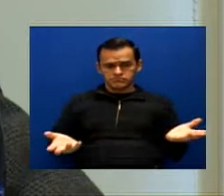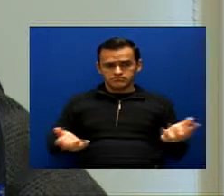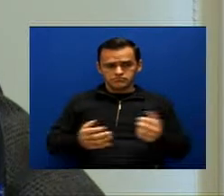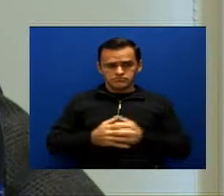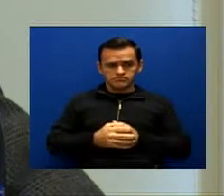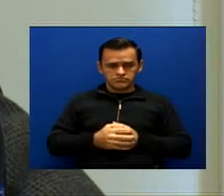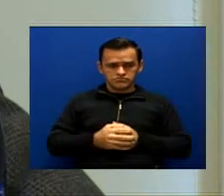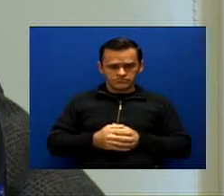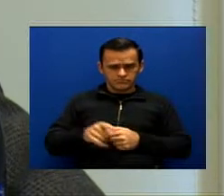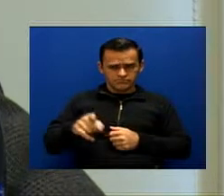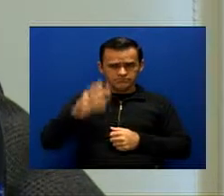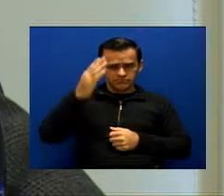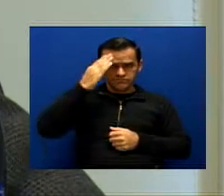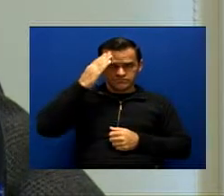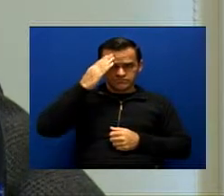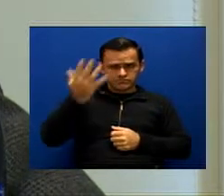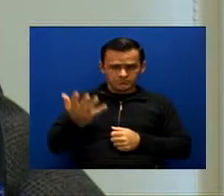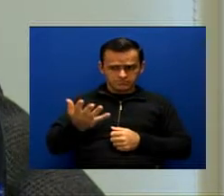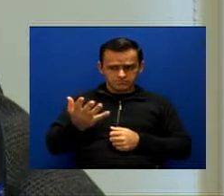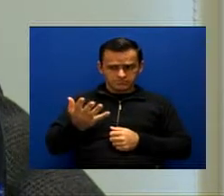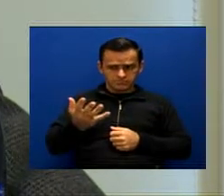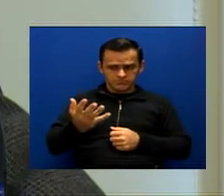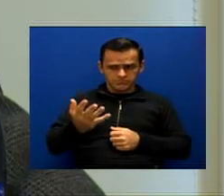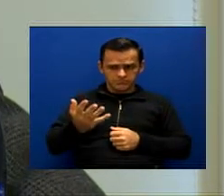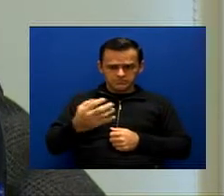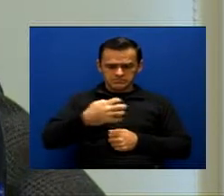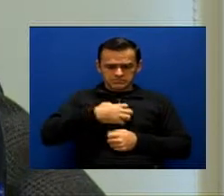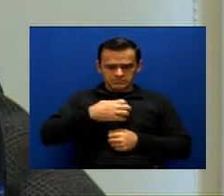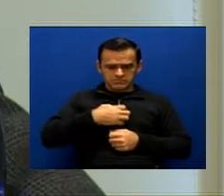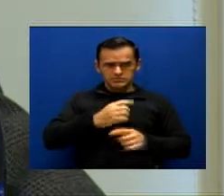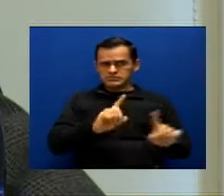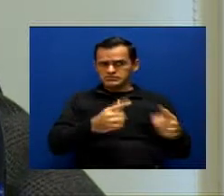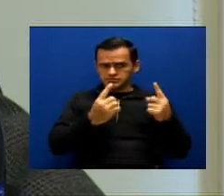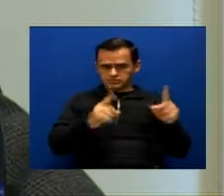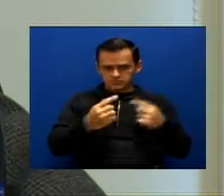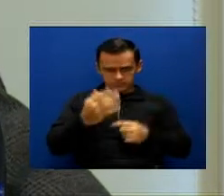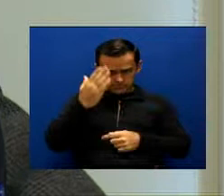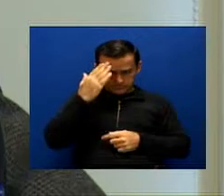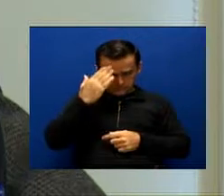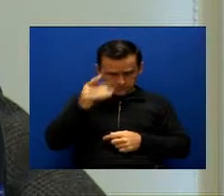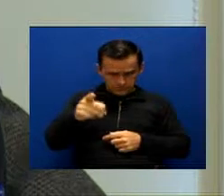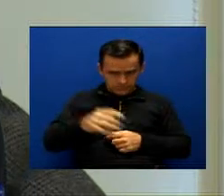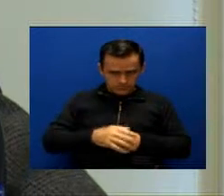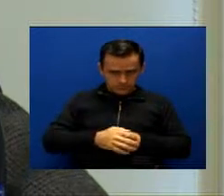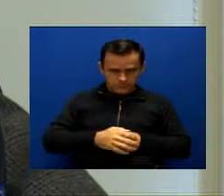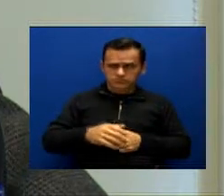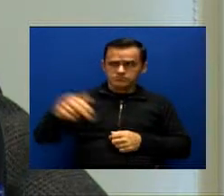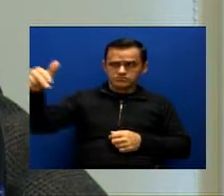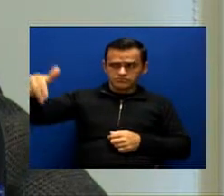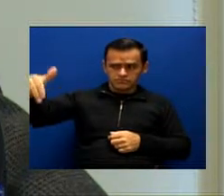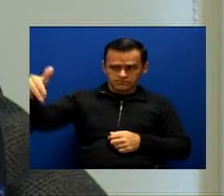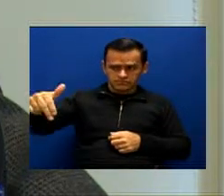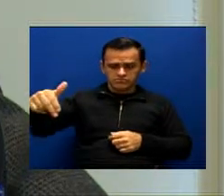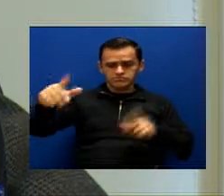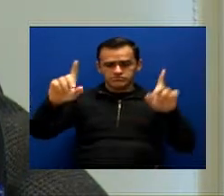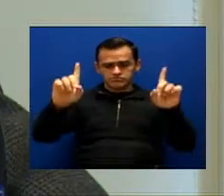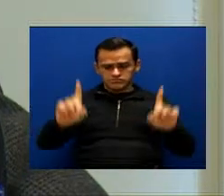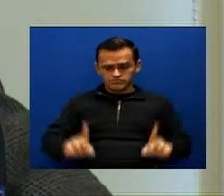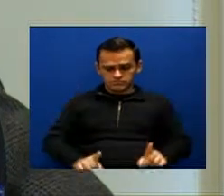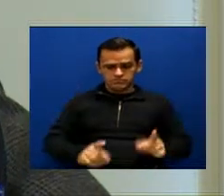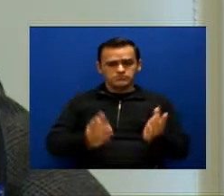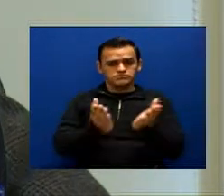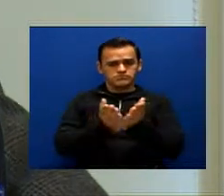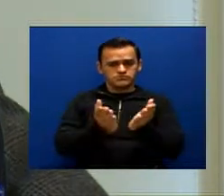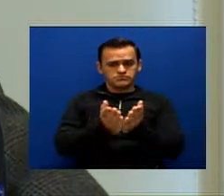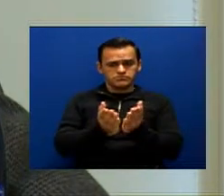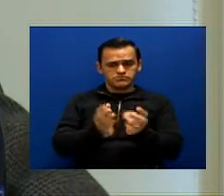quer saber o que é ser discriminado, seja nordestino, seja deficiente físico e